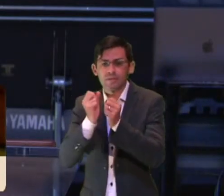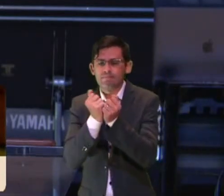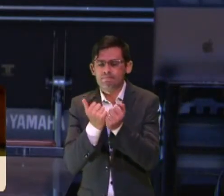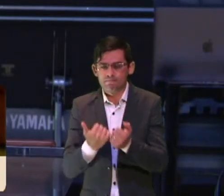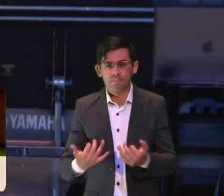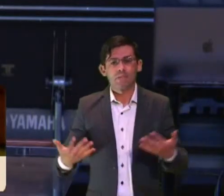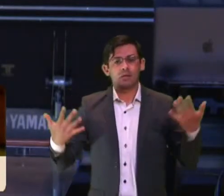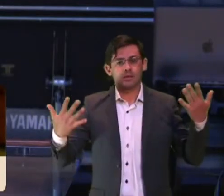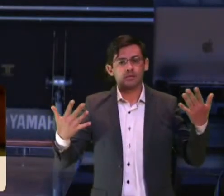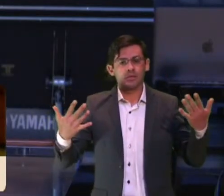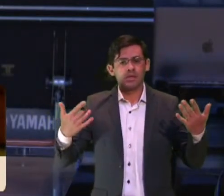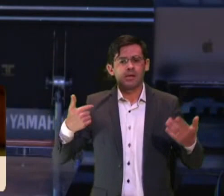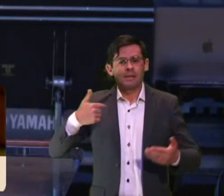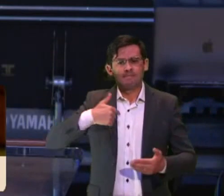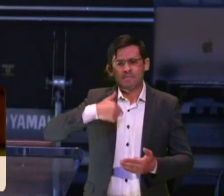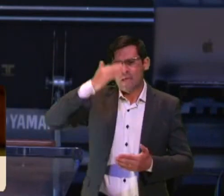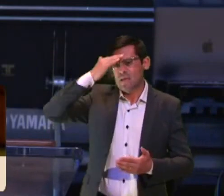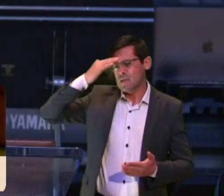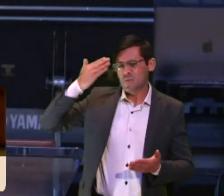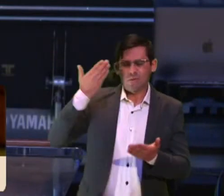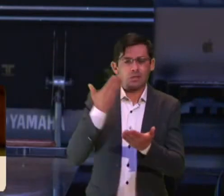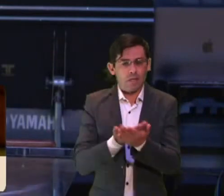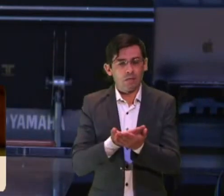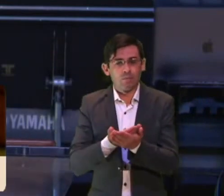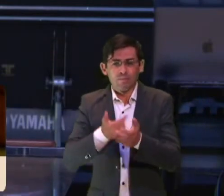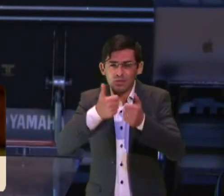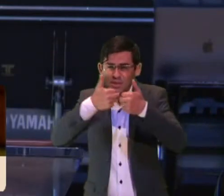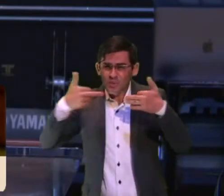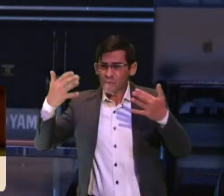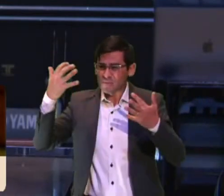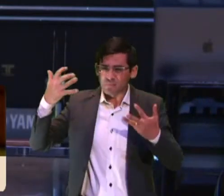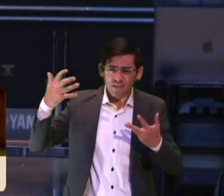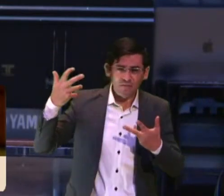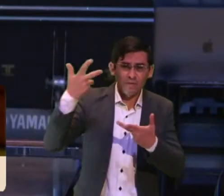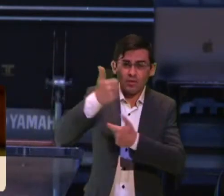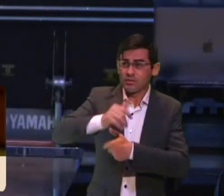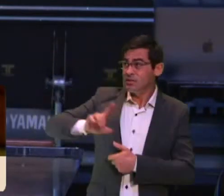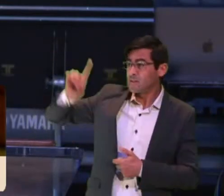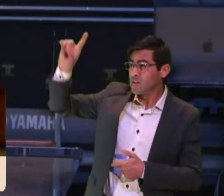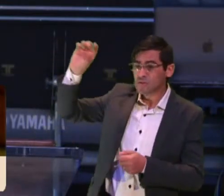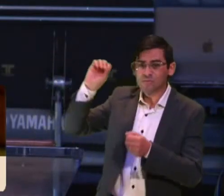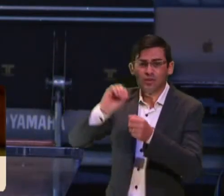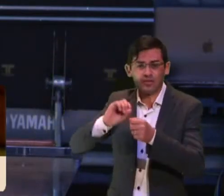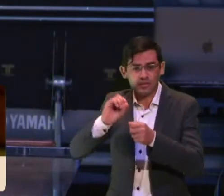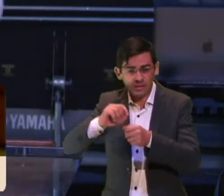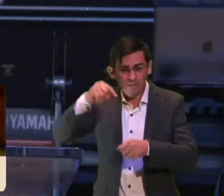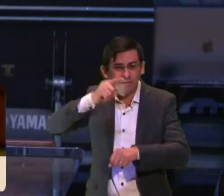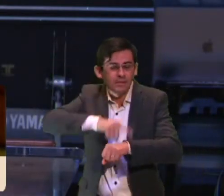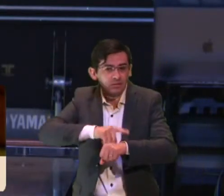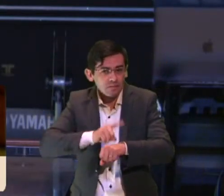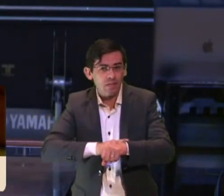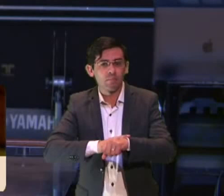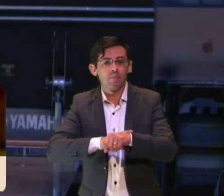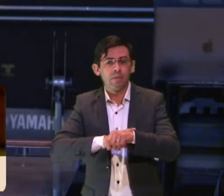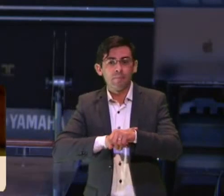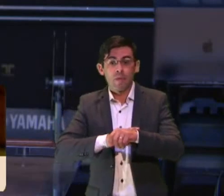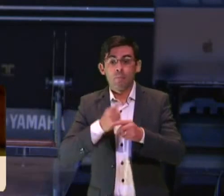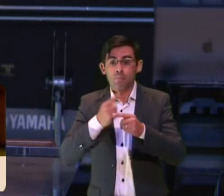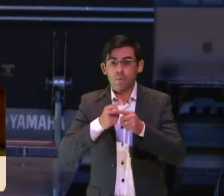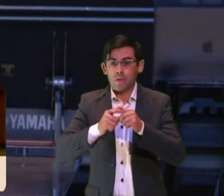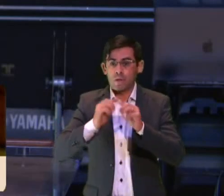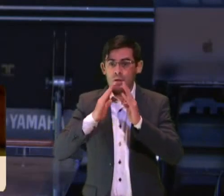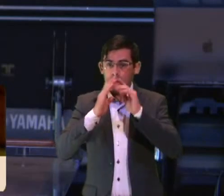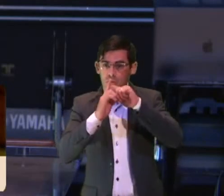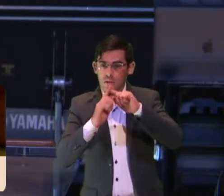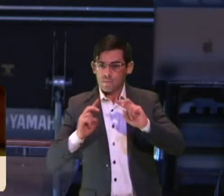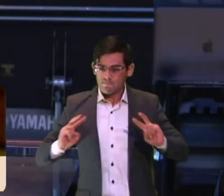creio, uma grande colheita está para acontecer nos próximos dias. Eu creio nisso. Mas a igreja que triunfa nos